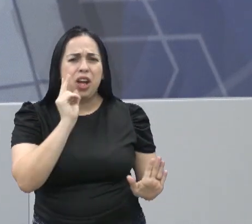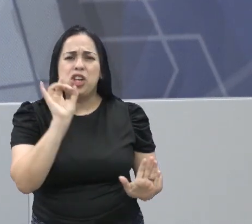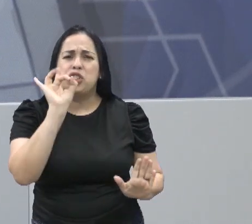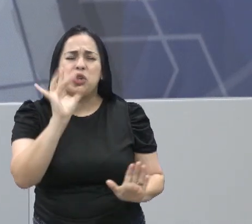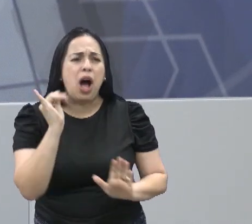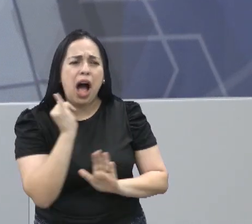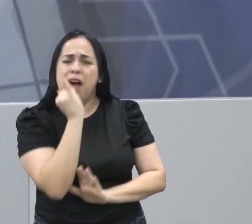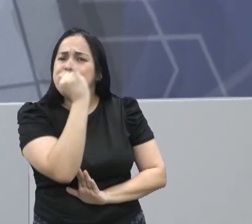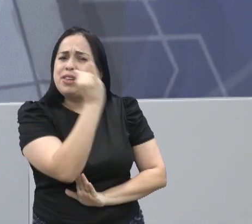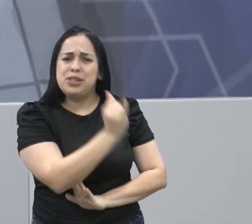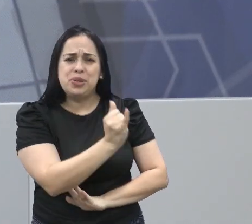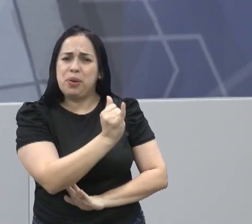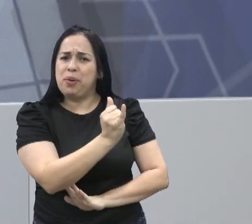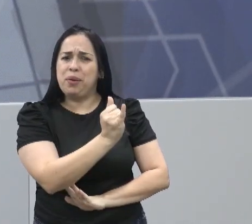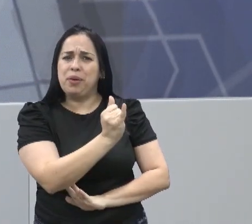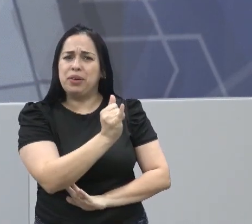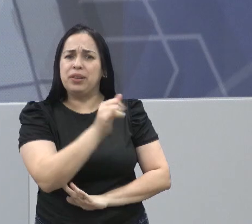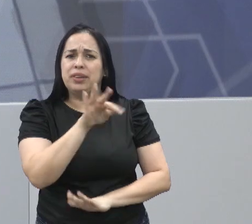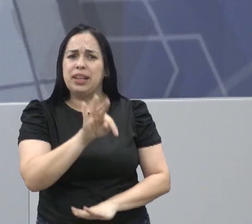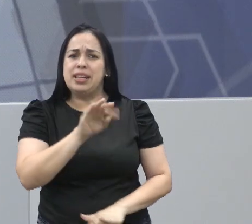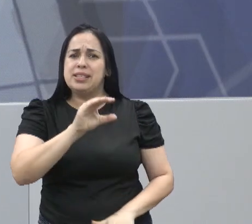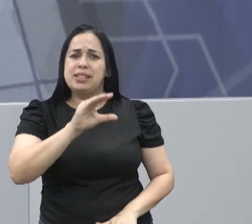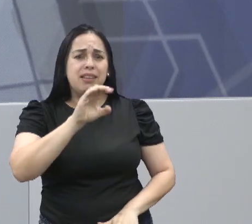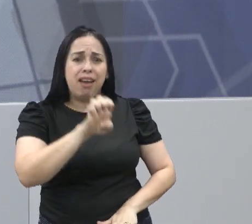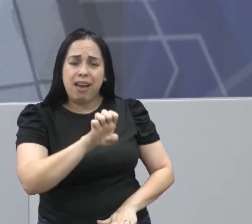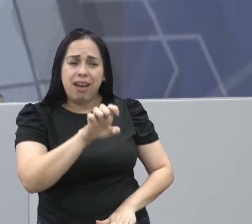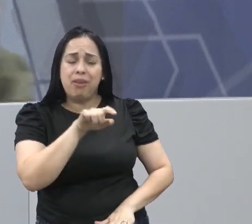de Contas, né, da pedalada que ele estava